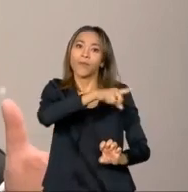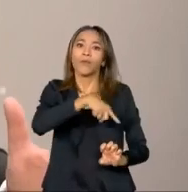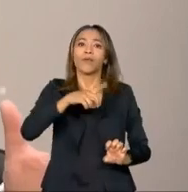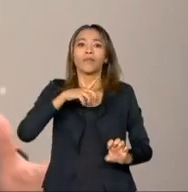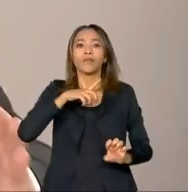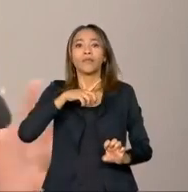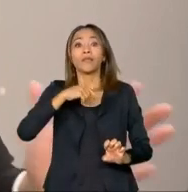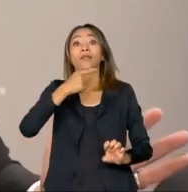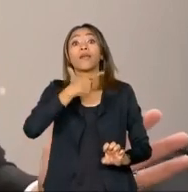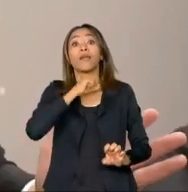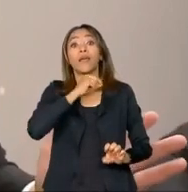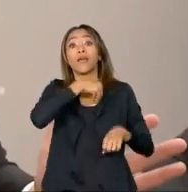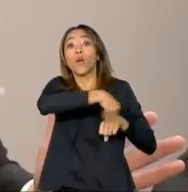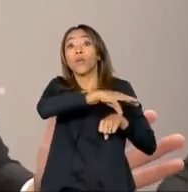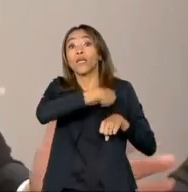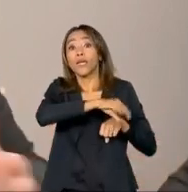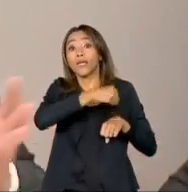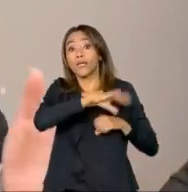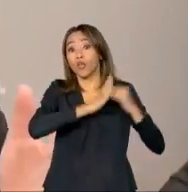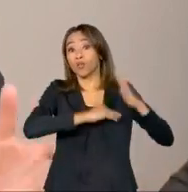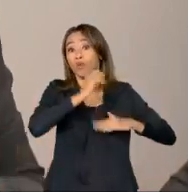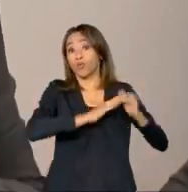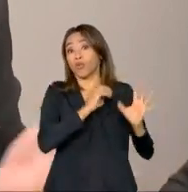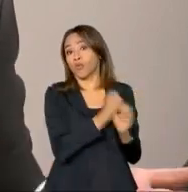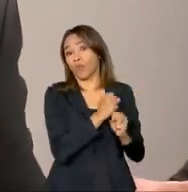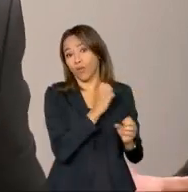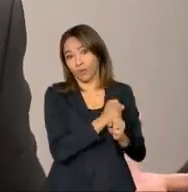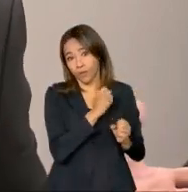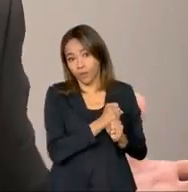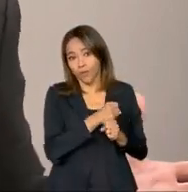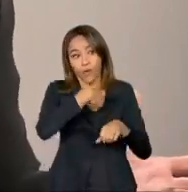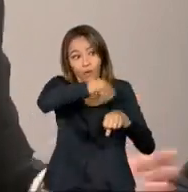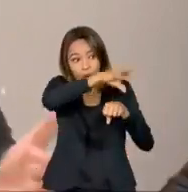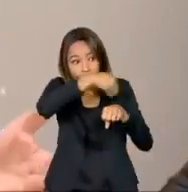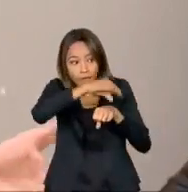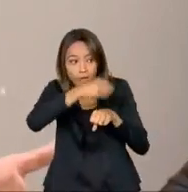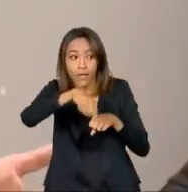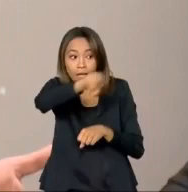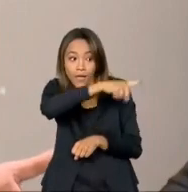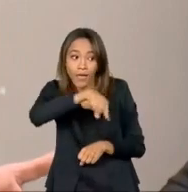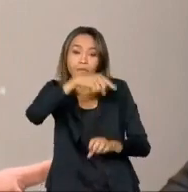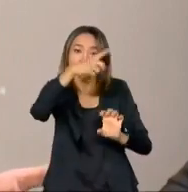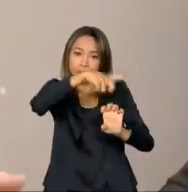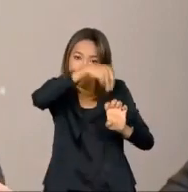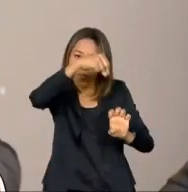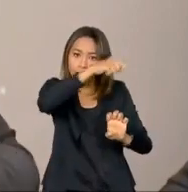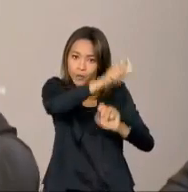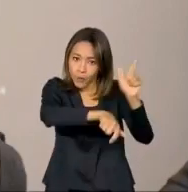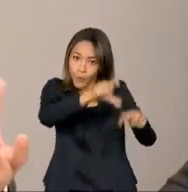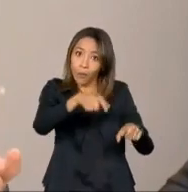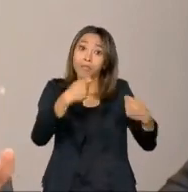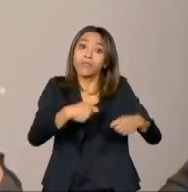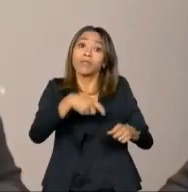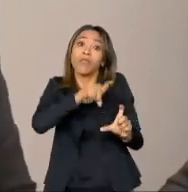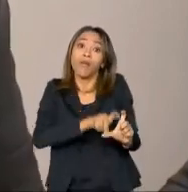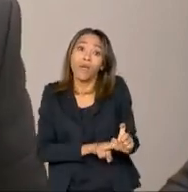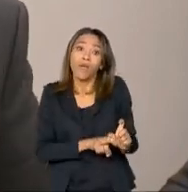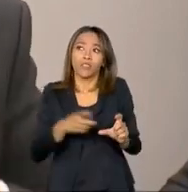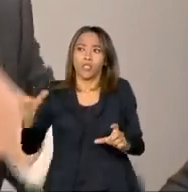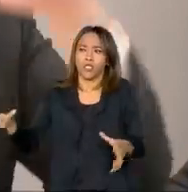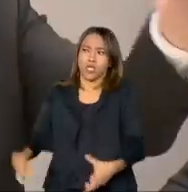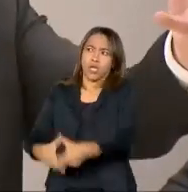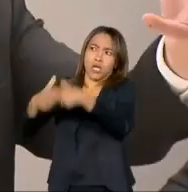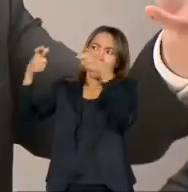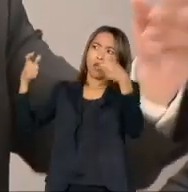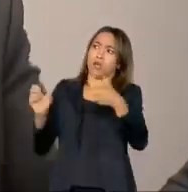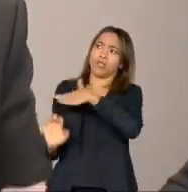orienta, que são os contabilistas. Basicamente, os empreendedores dependem de um contabilista. Os grandes empresários têm